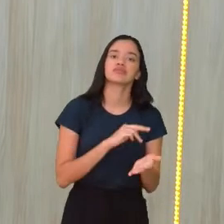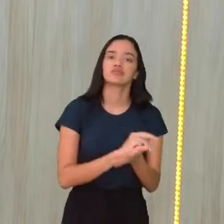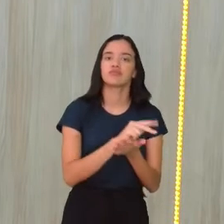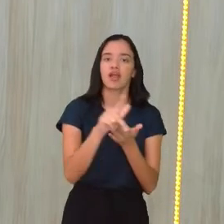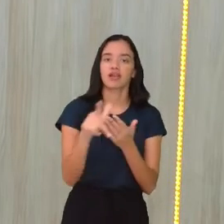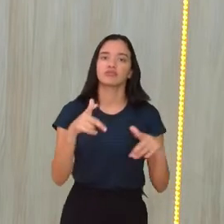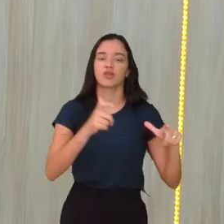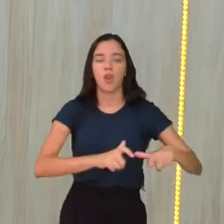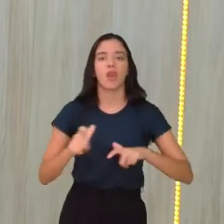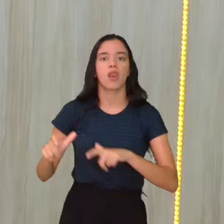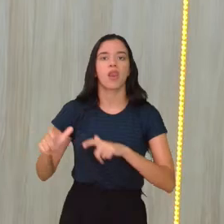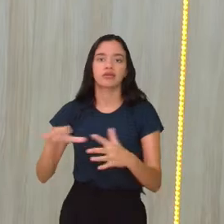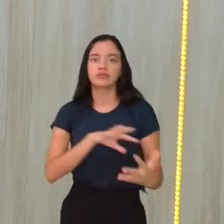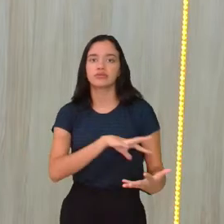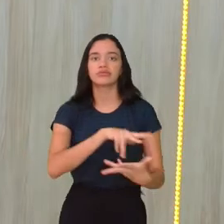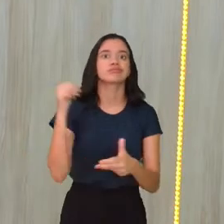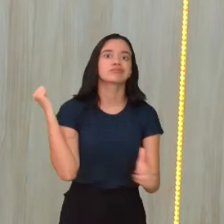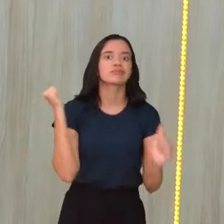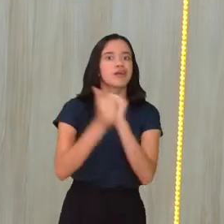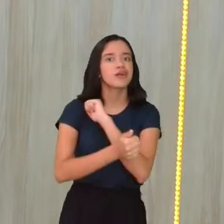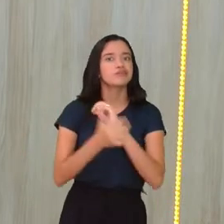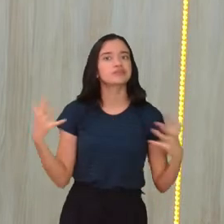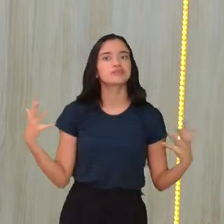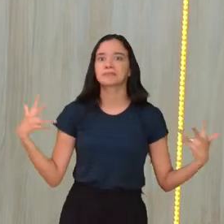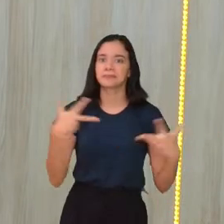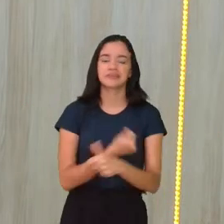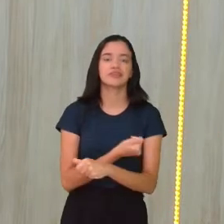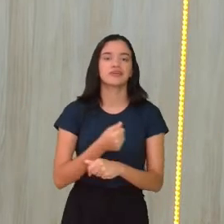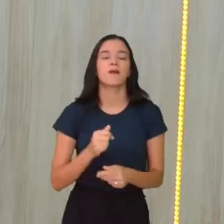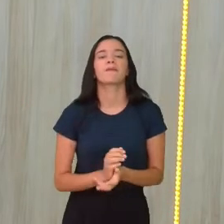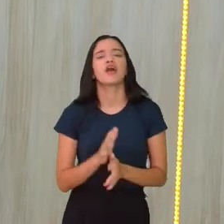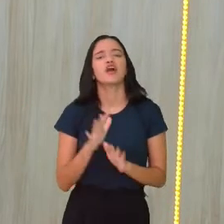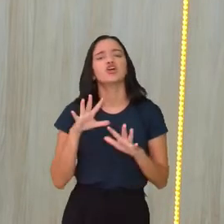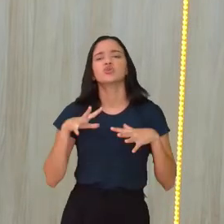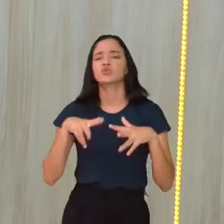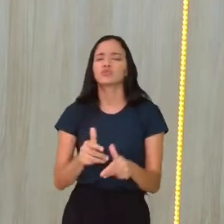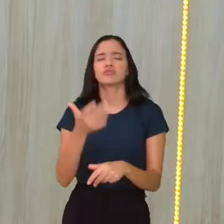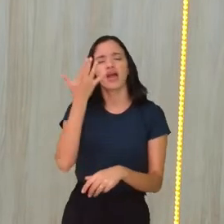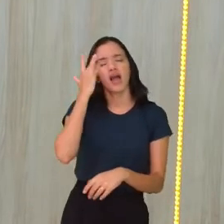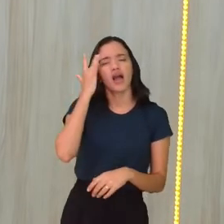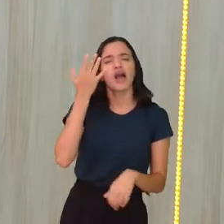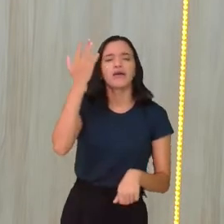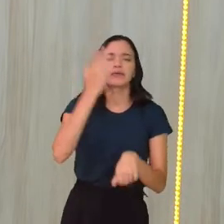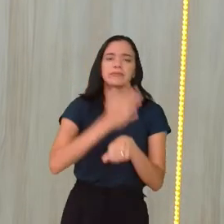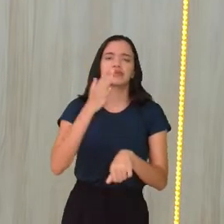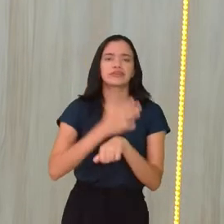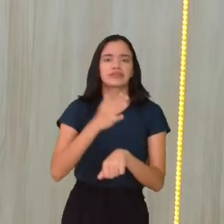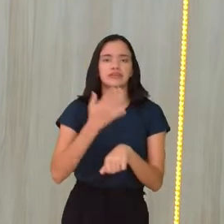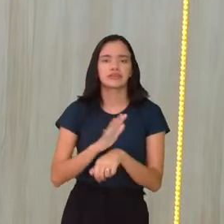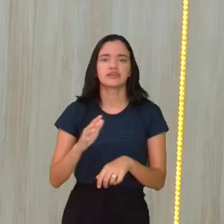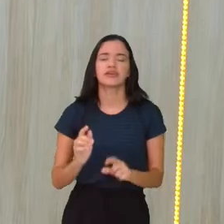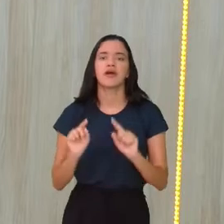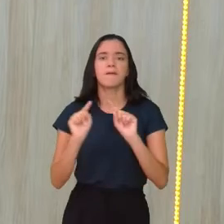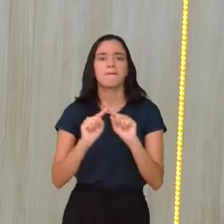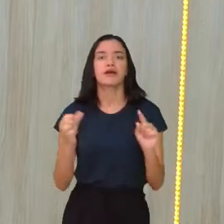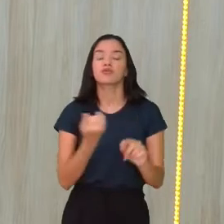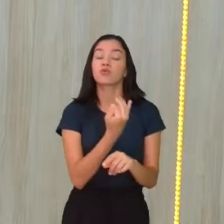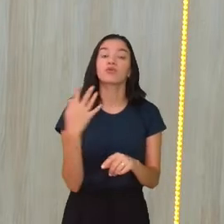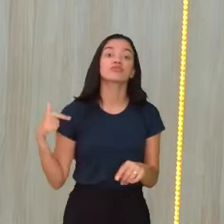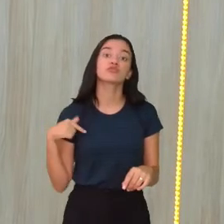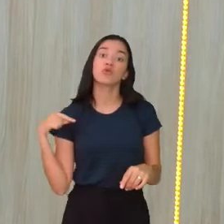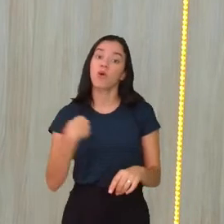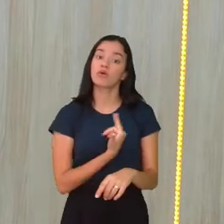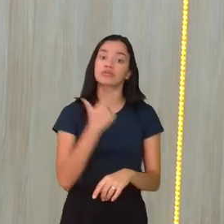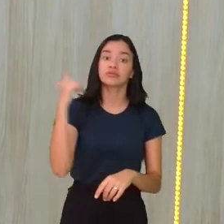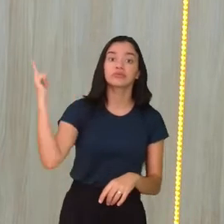mundo através do esporte. Vejam que fantástico, né? Todo mundo acha que o esporte é só praticar lá, mas vejam quanto a gente